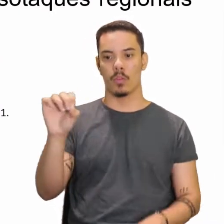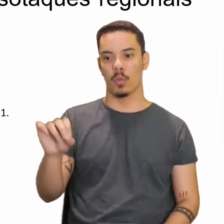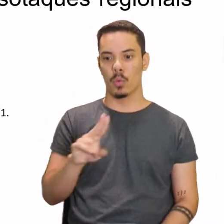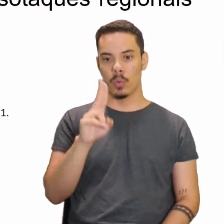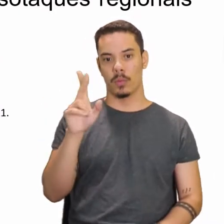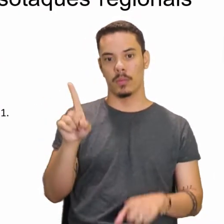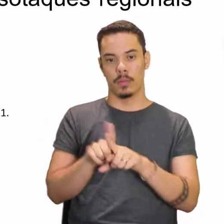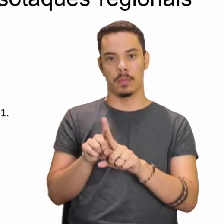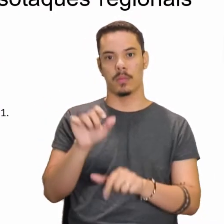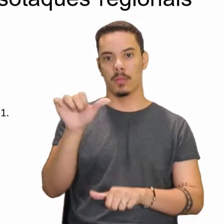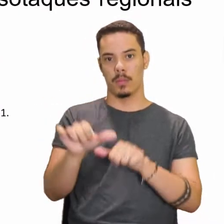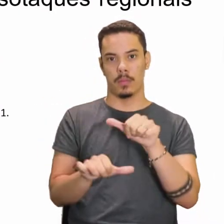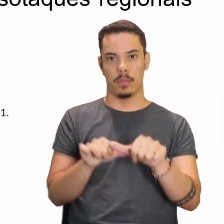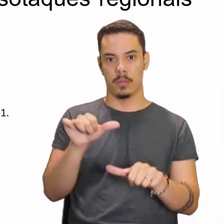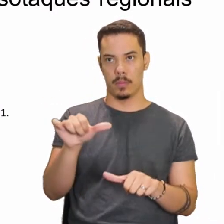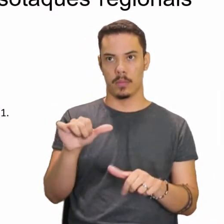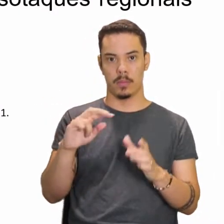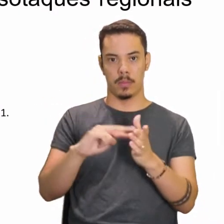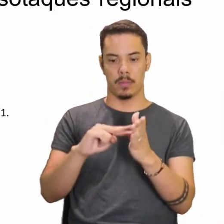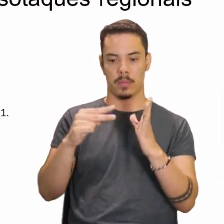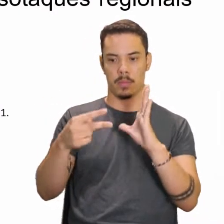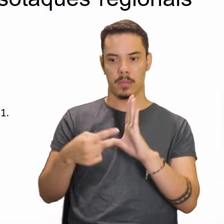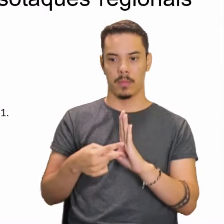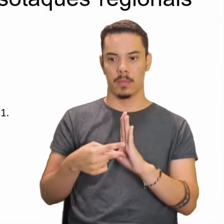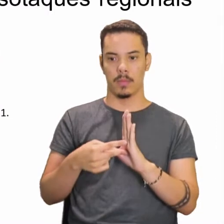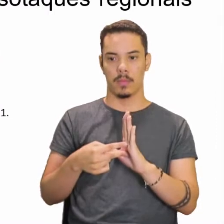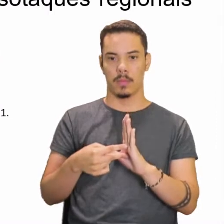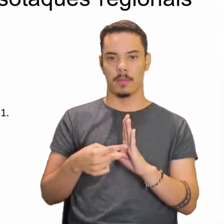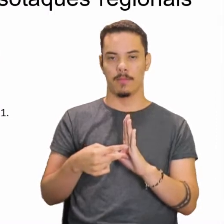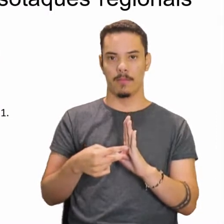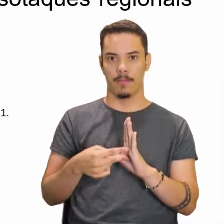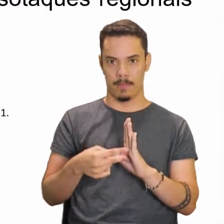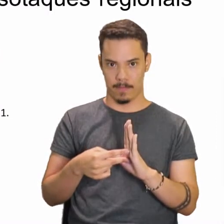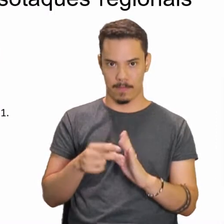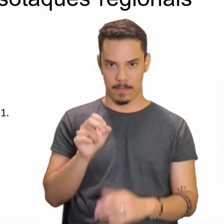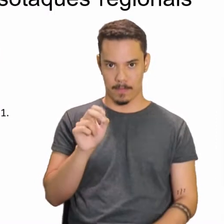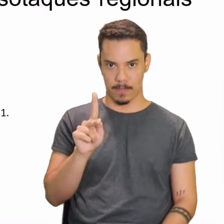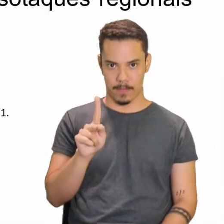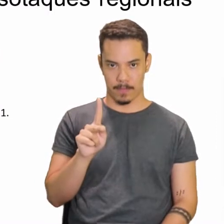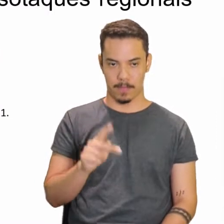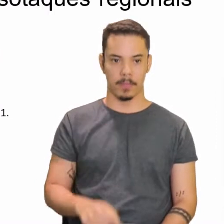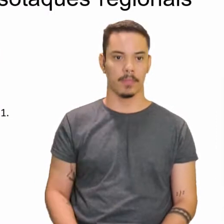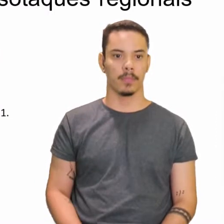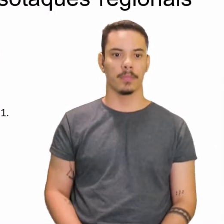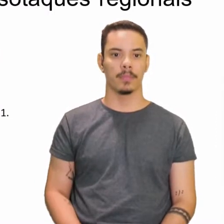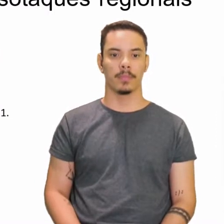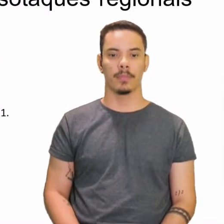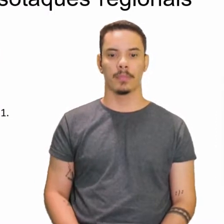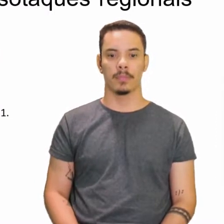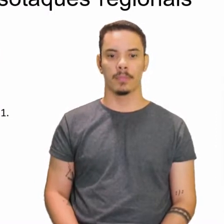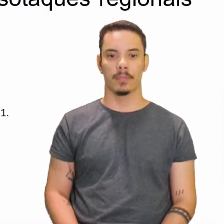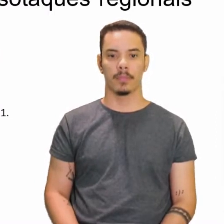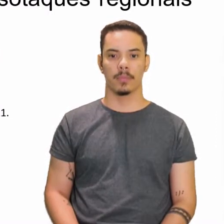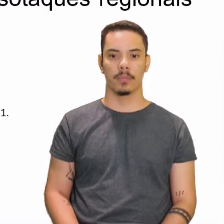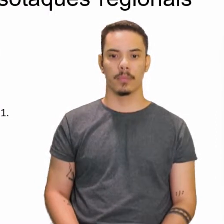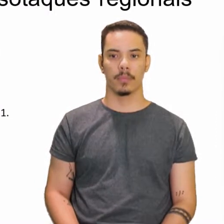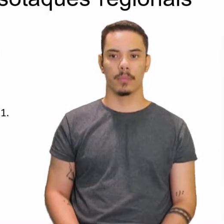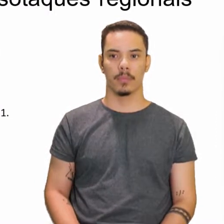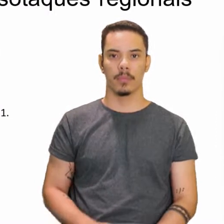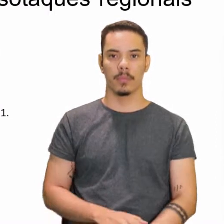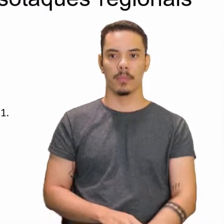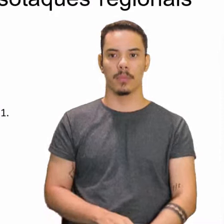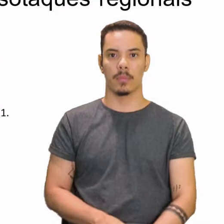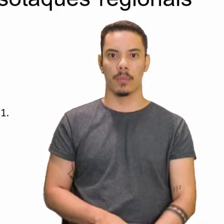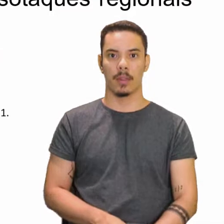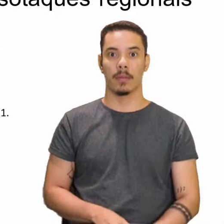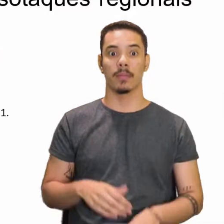até mudam de significado, ok? Bom, assim, cara